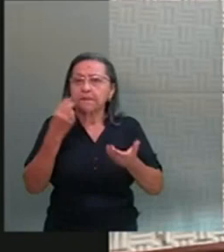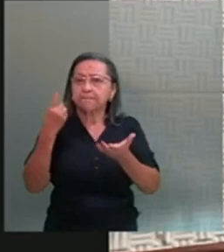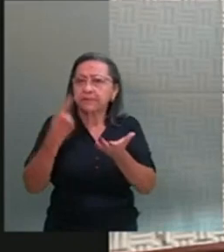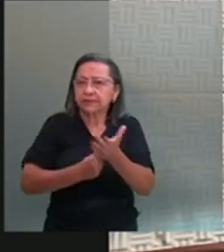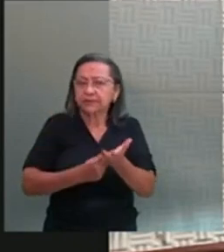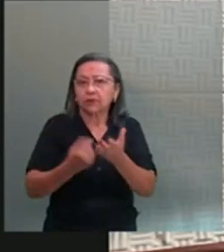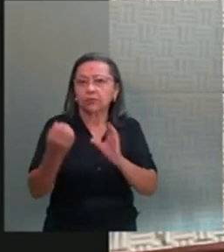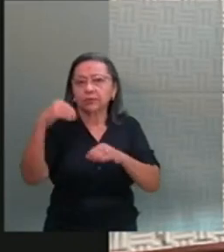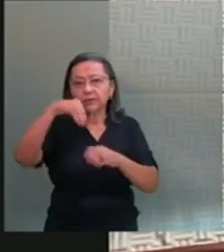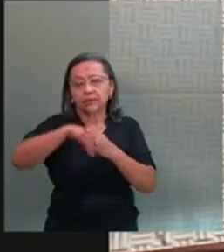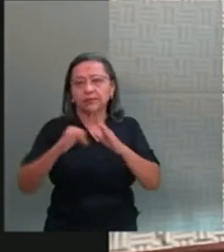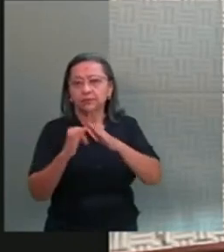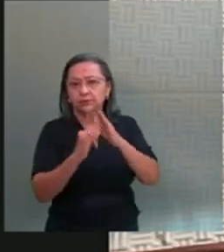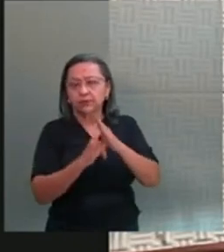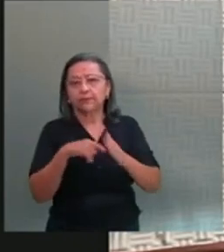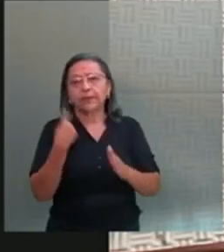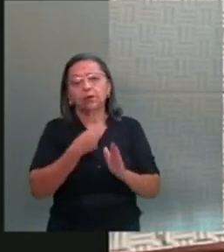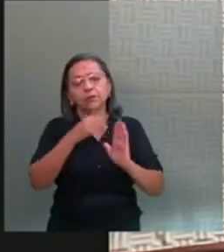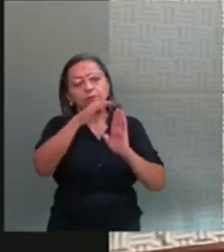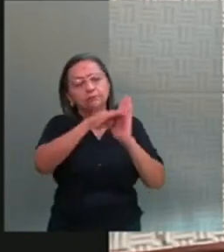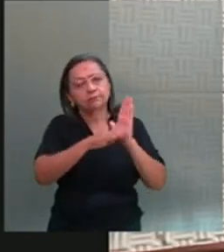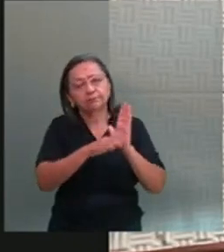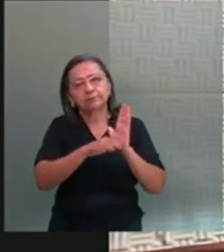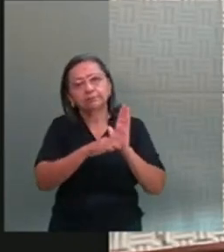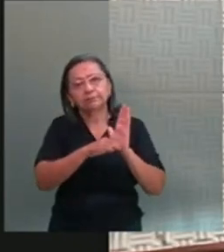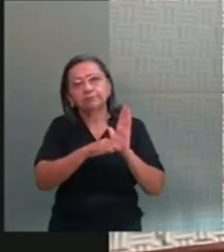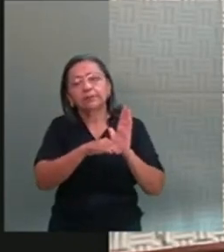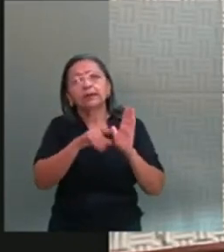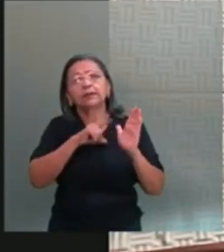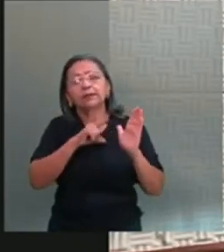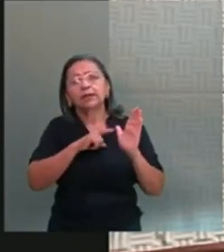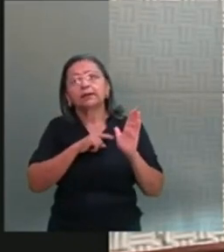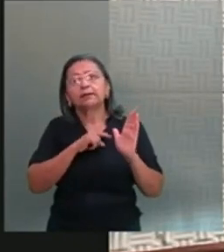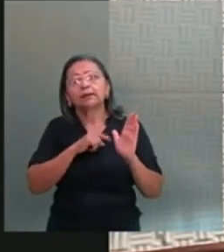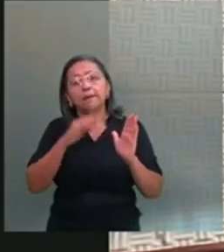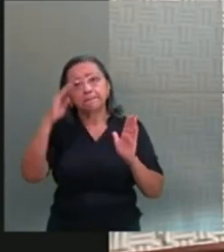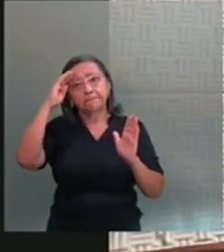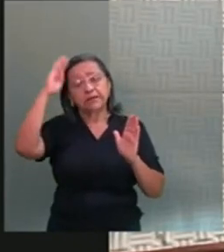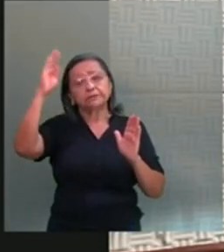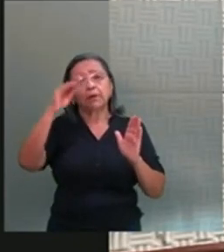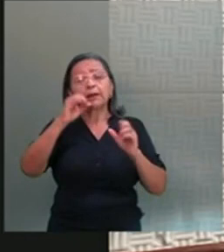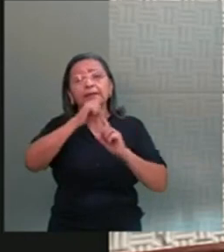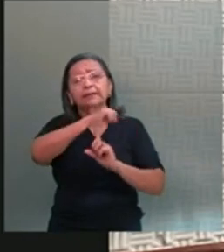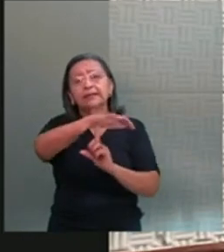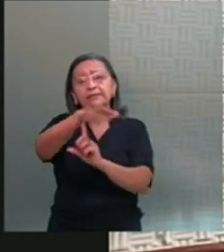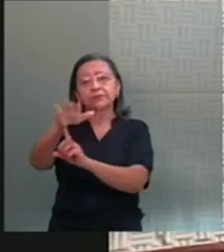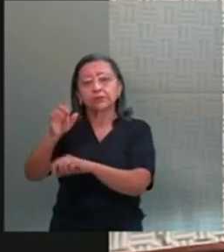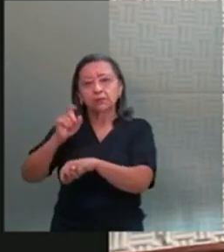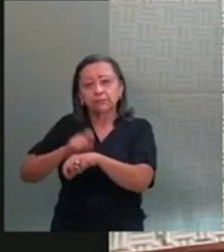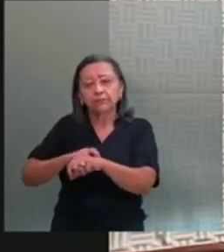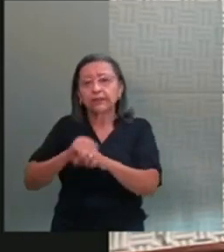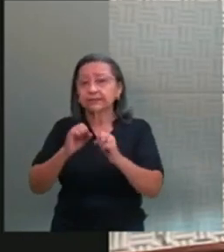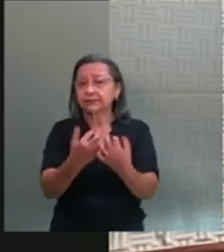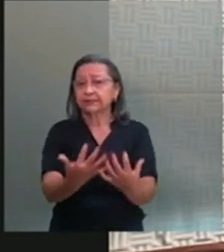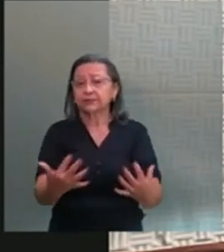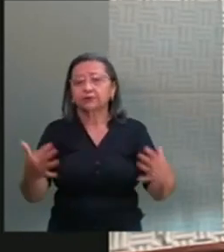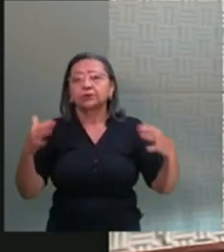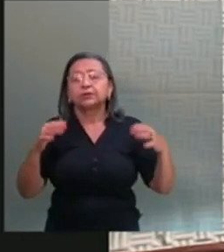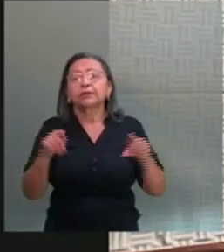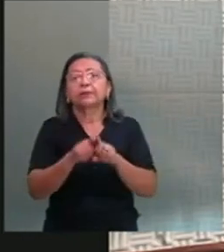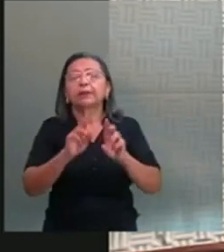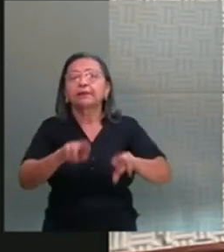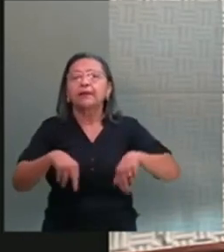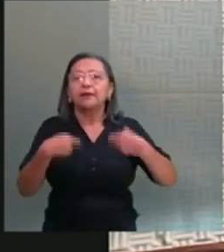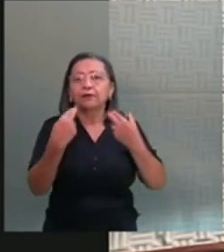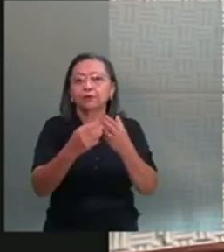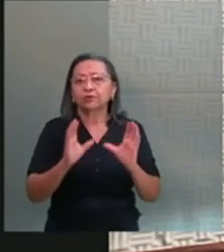institucional. A nossa programação, como já foi dito, tem como carro-chefe a transmissão ao vivo das sessões plenárias e das